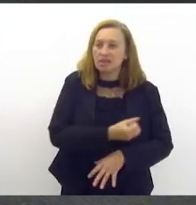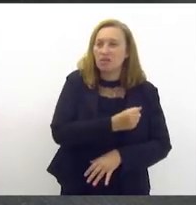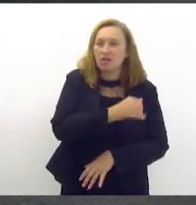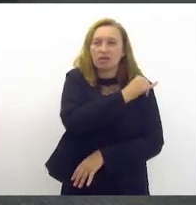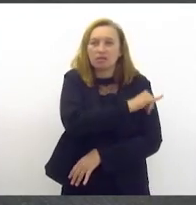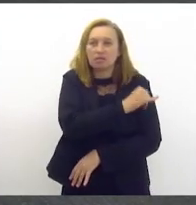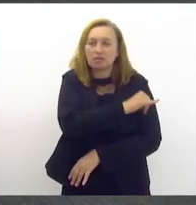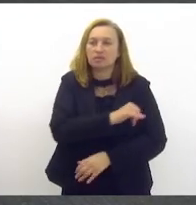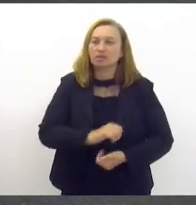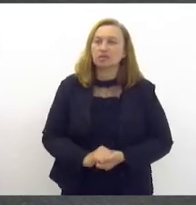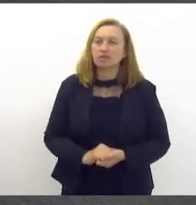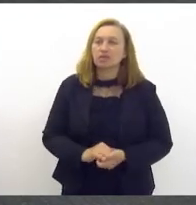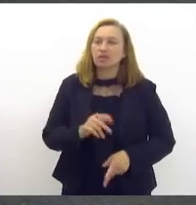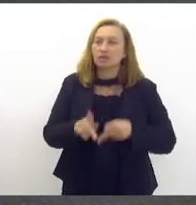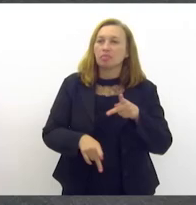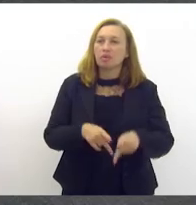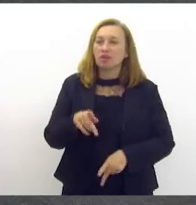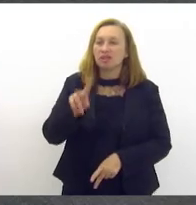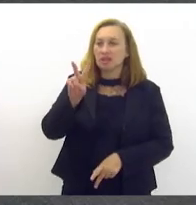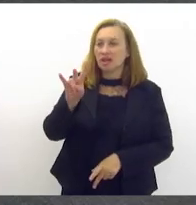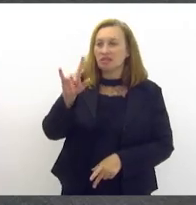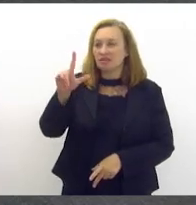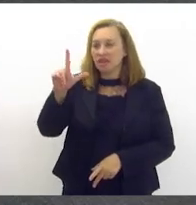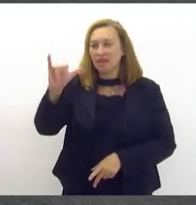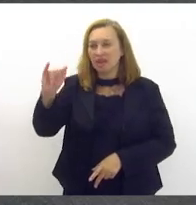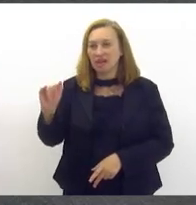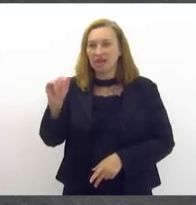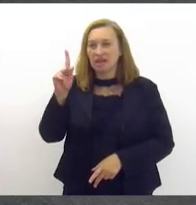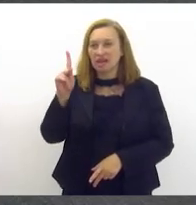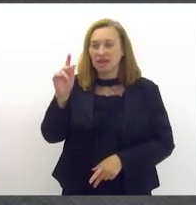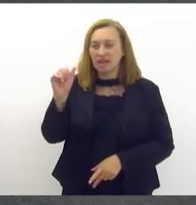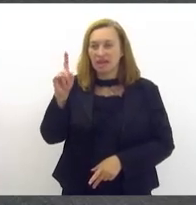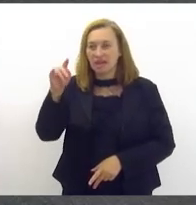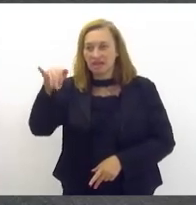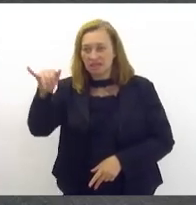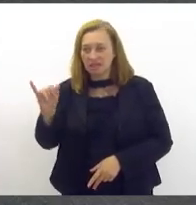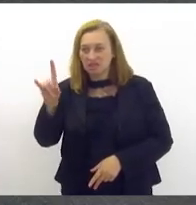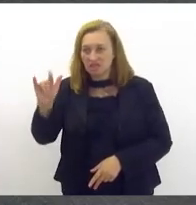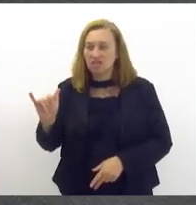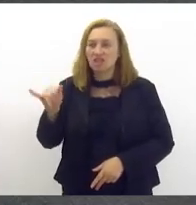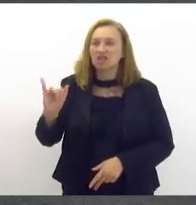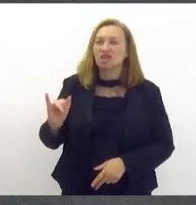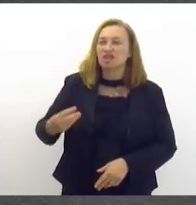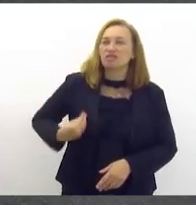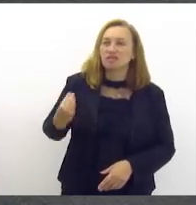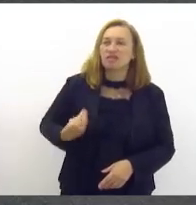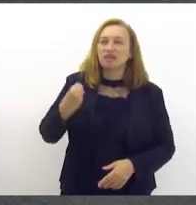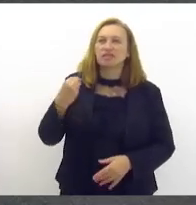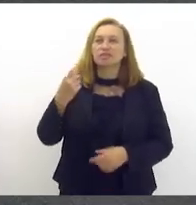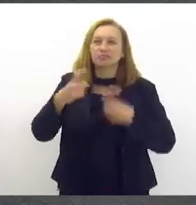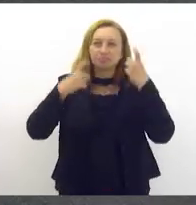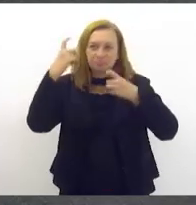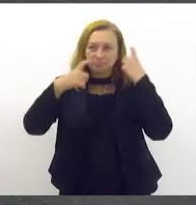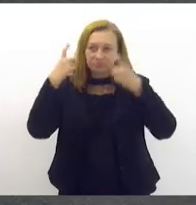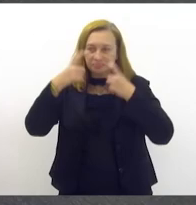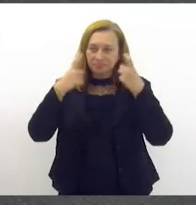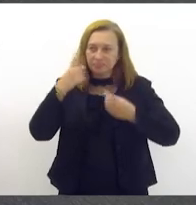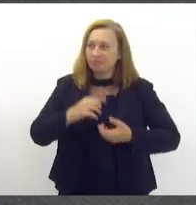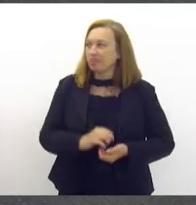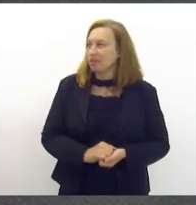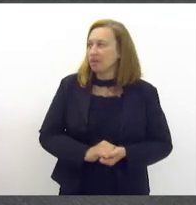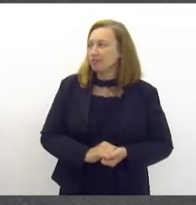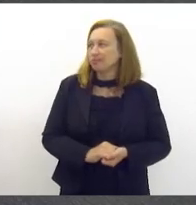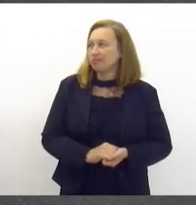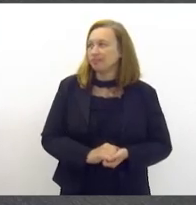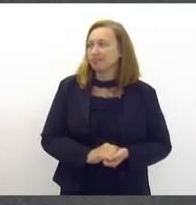Janeiro, que aquele povo da Vila Kennedy não merece estar vivendo aquele desespero, são pais de família, precisam trabalhar, fecha tudo, então temos